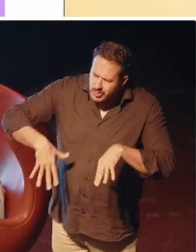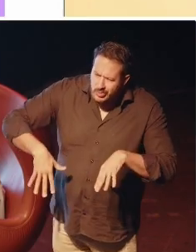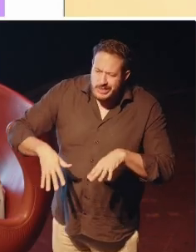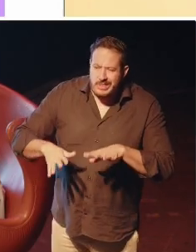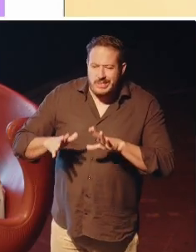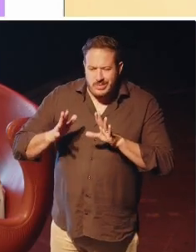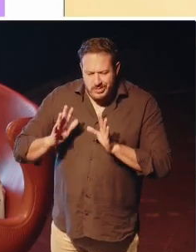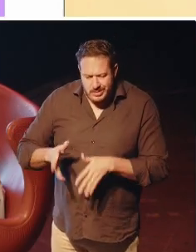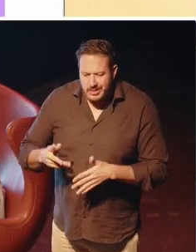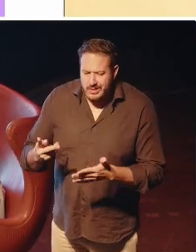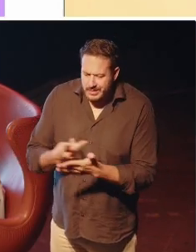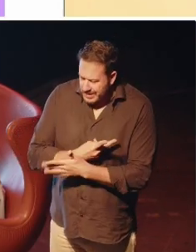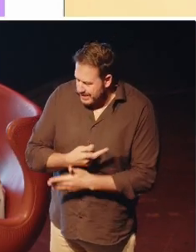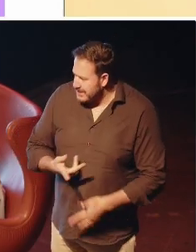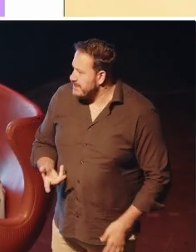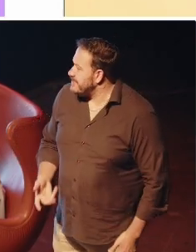né?